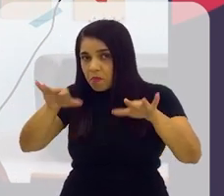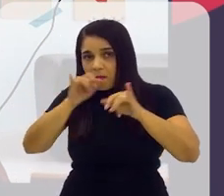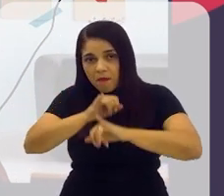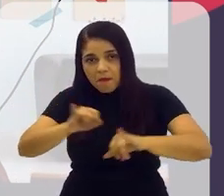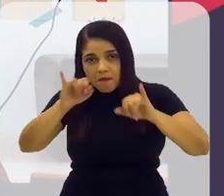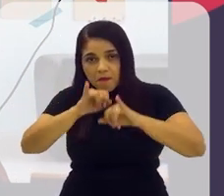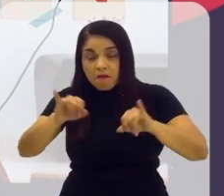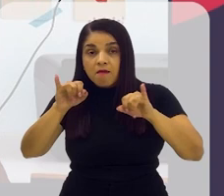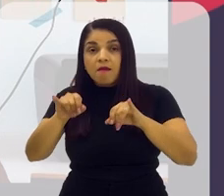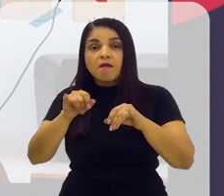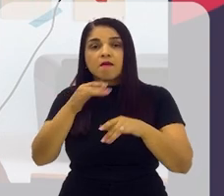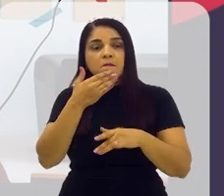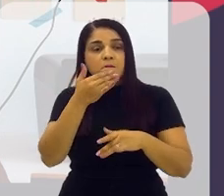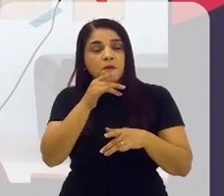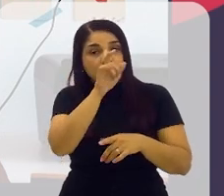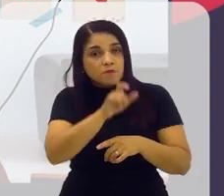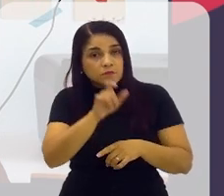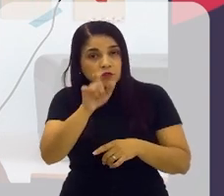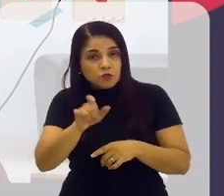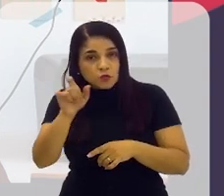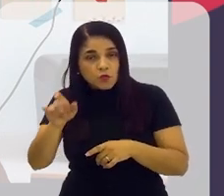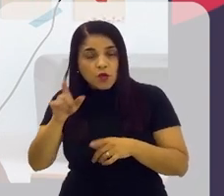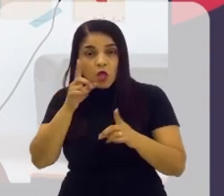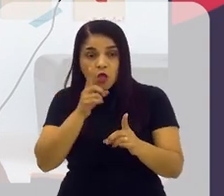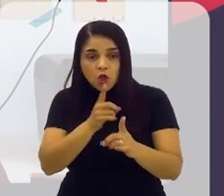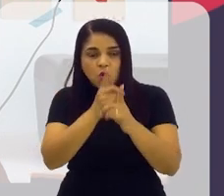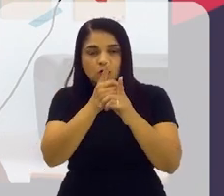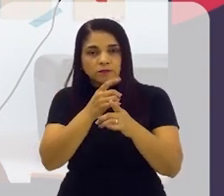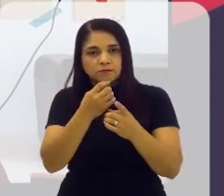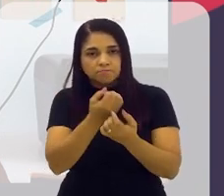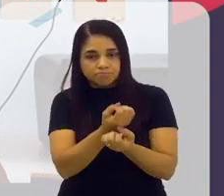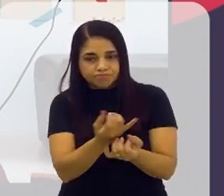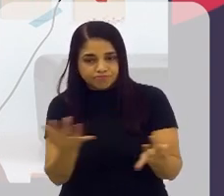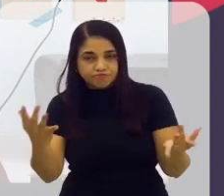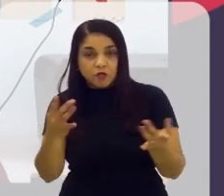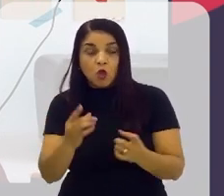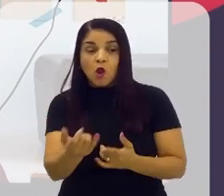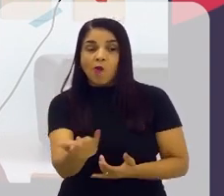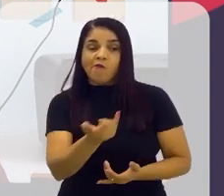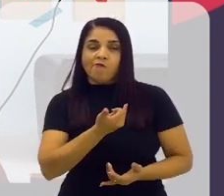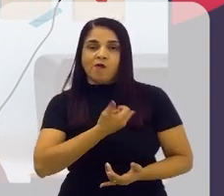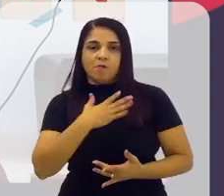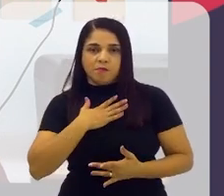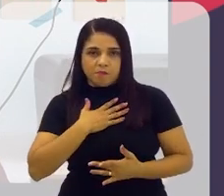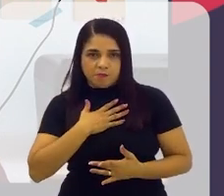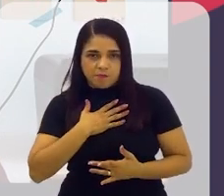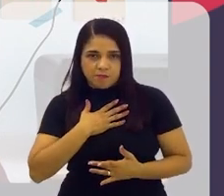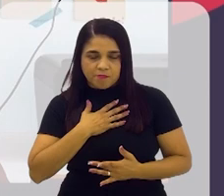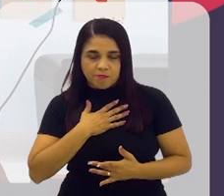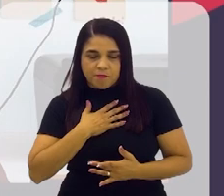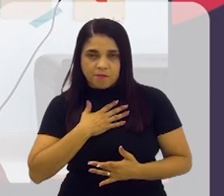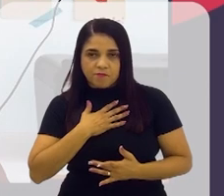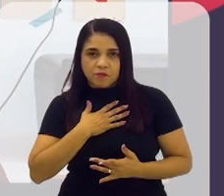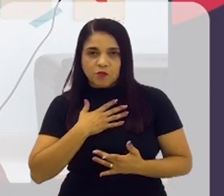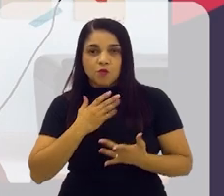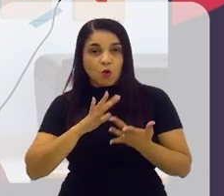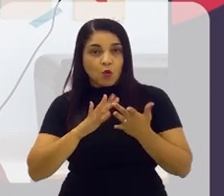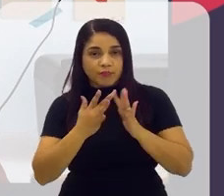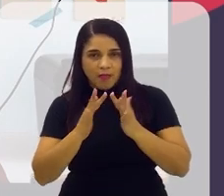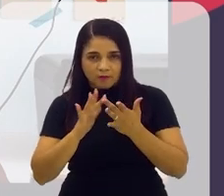divulgar isso, a gente pede que as pessoas comecem, né, uma vez que encontrem essa planta, que comuniquem a gente. E a gente passou a